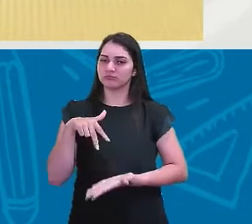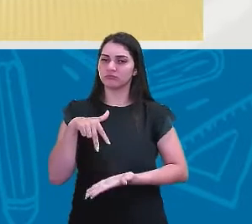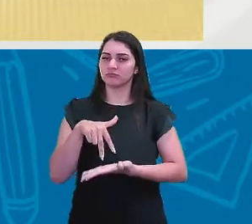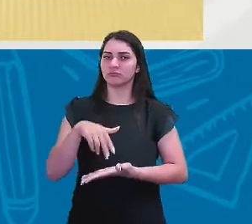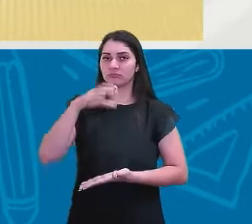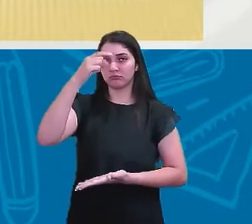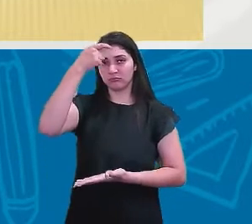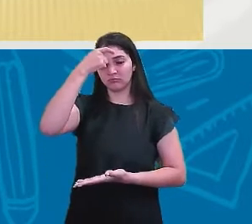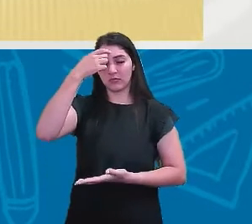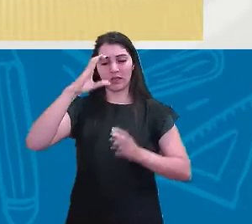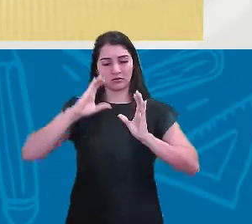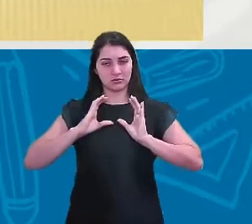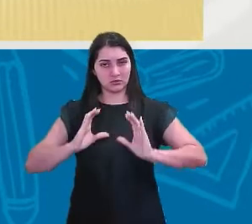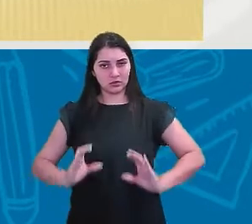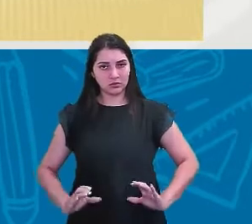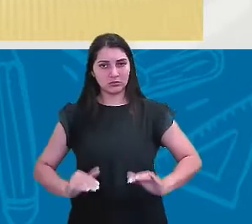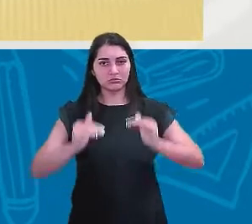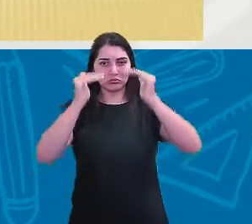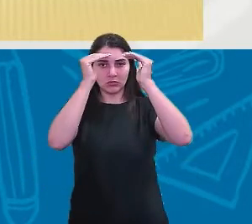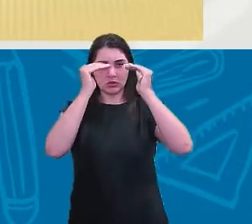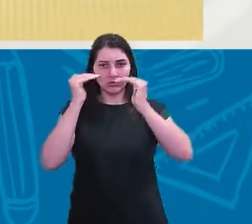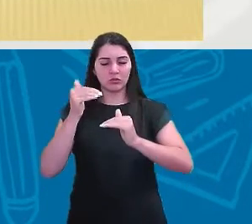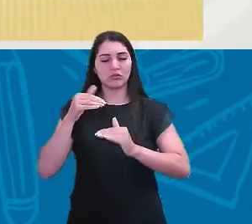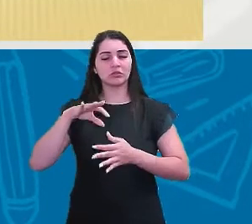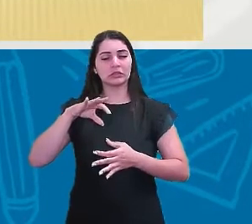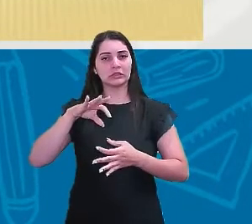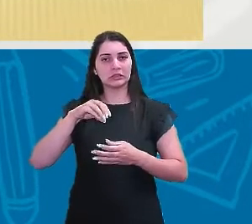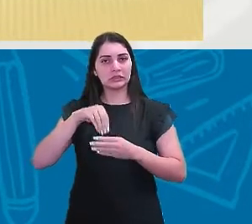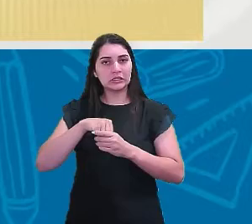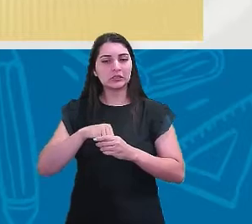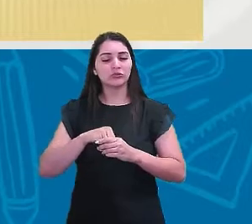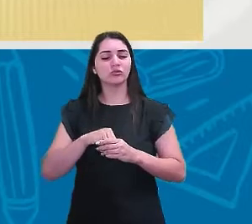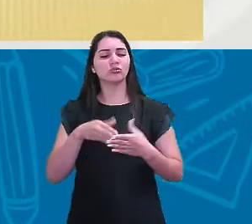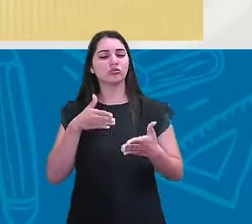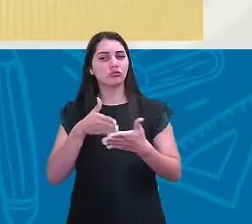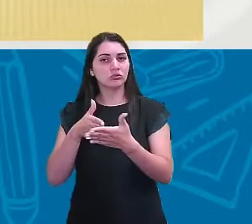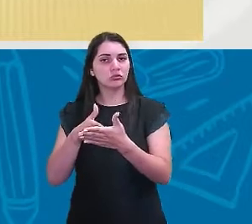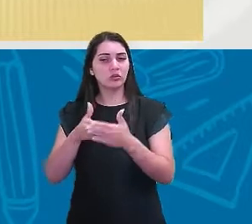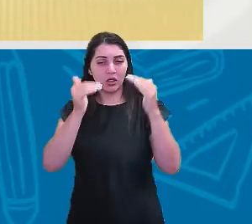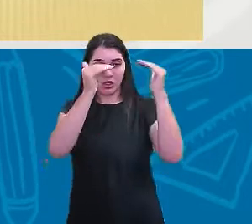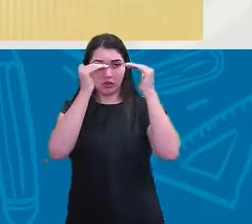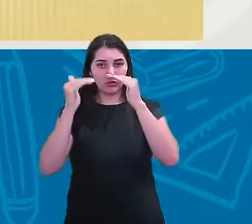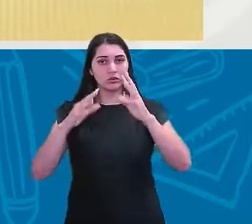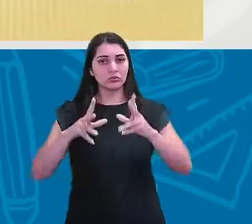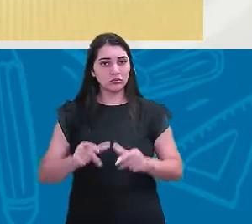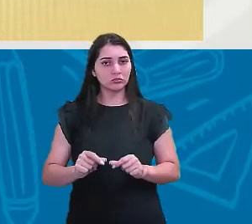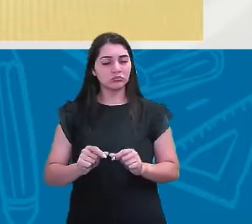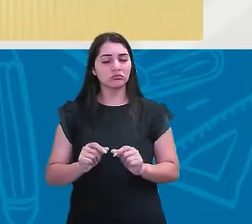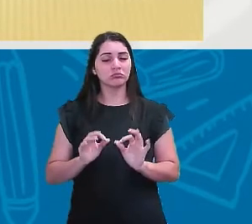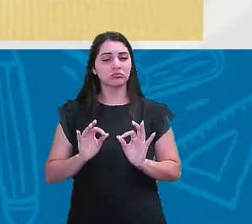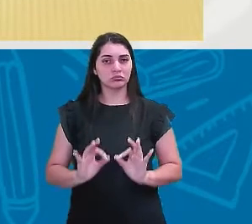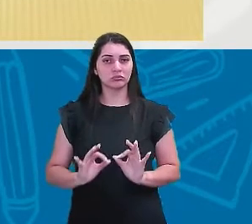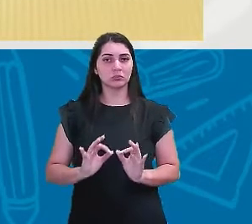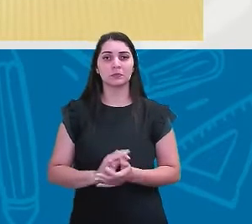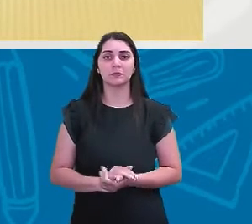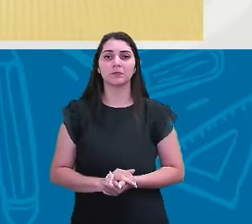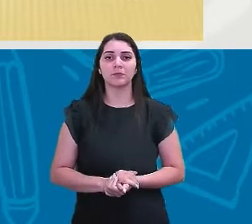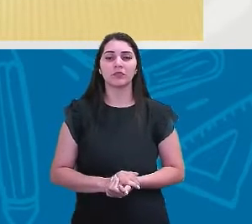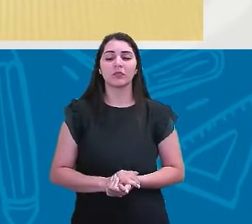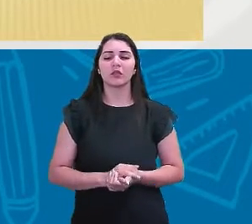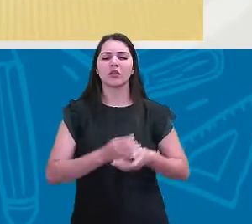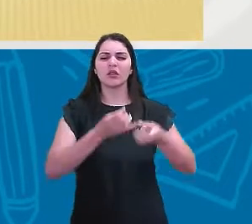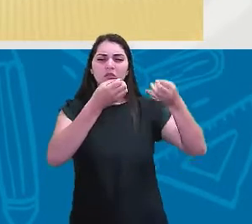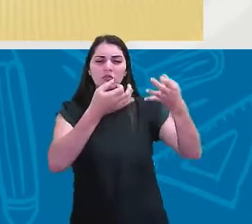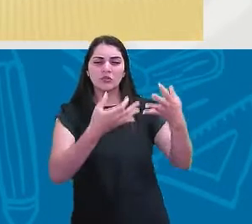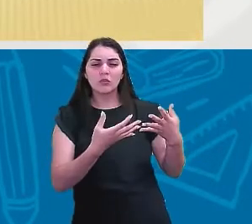forma respeitosa, dentro dos limites, respeitando todo mundo. Então, se liga aí, tá?